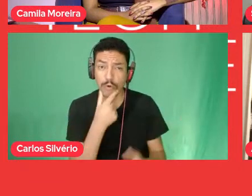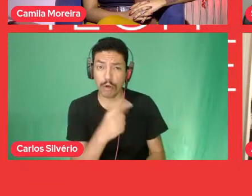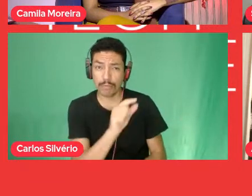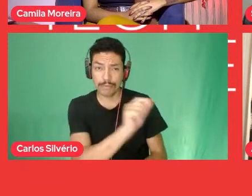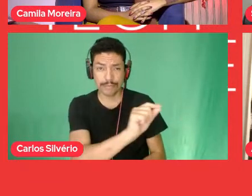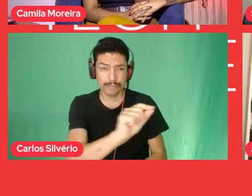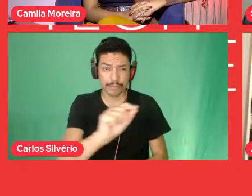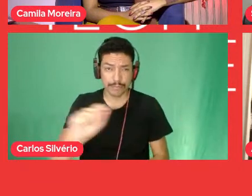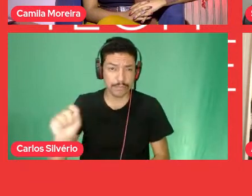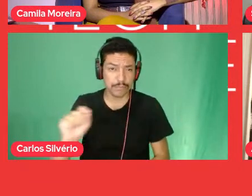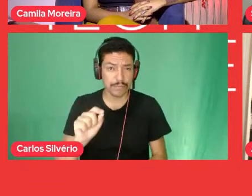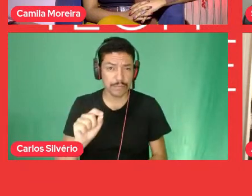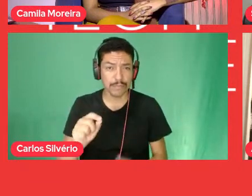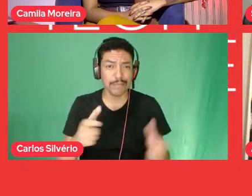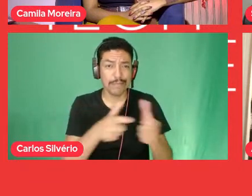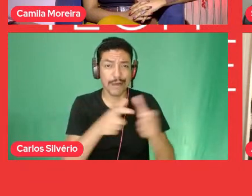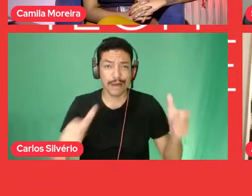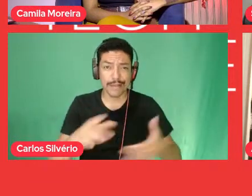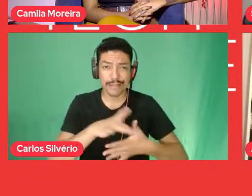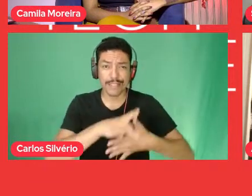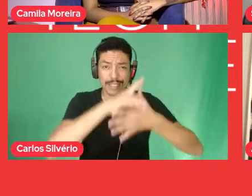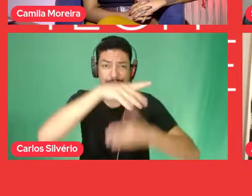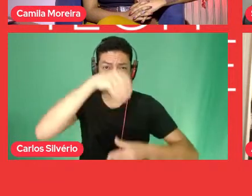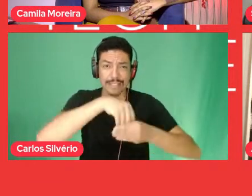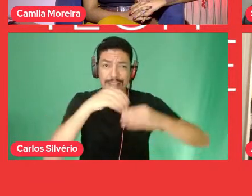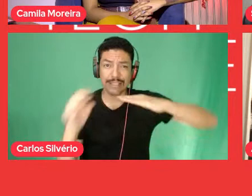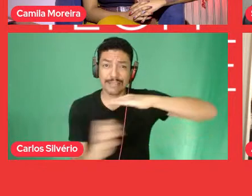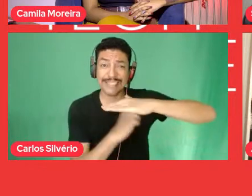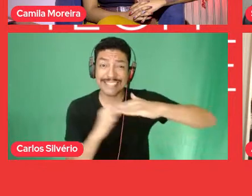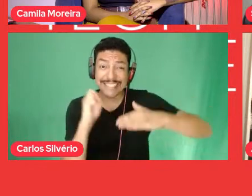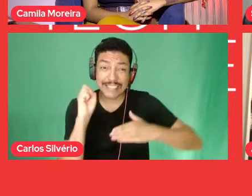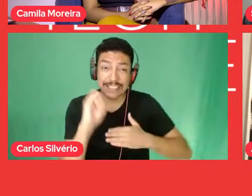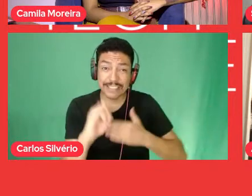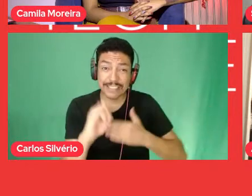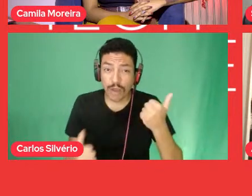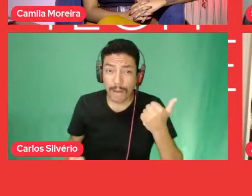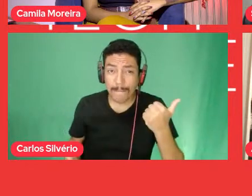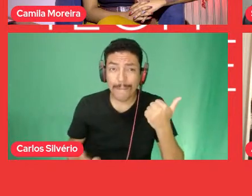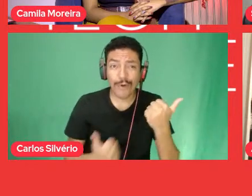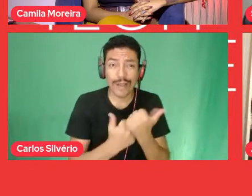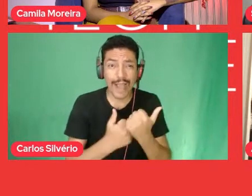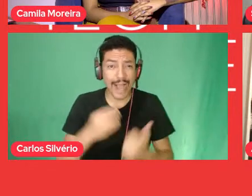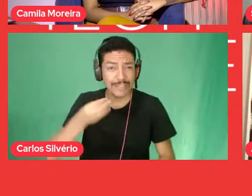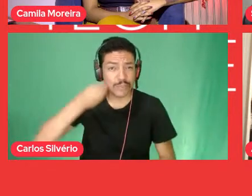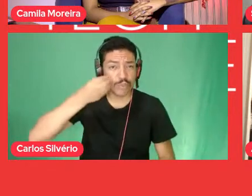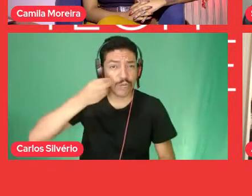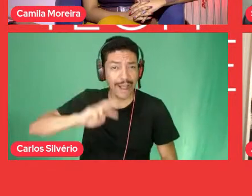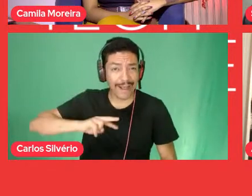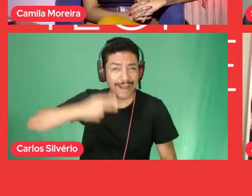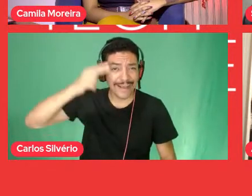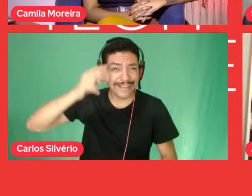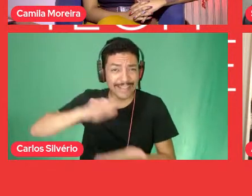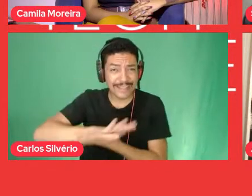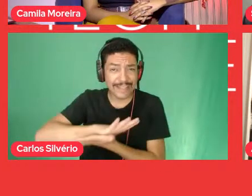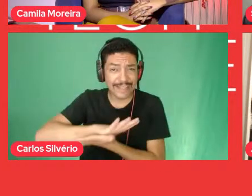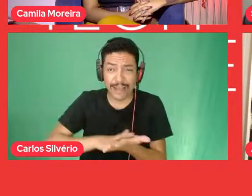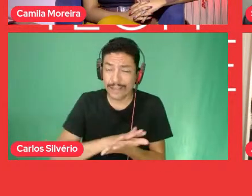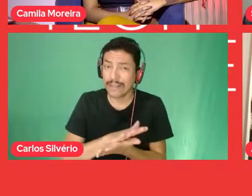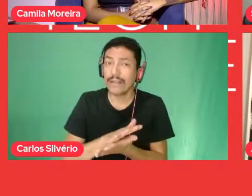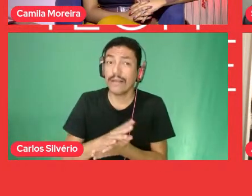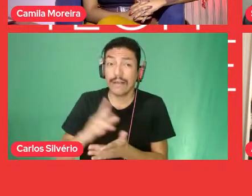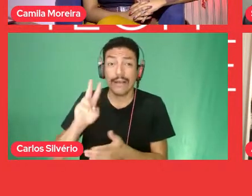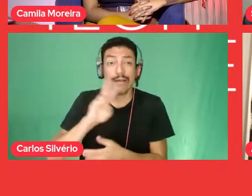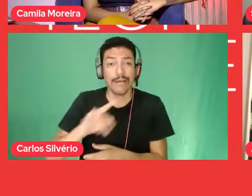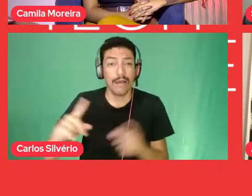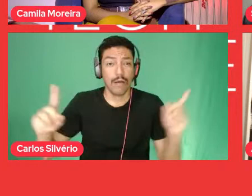maioria das cadeiras de liderança das empresas, se eles não apoiarem nessa jornada, essa jornada ela vai ser muito longa, né? Então,